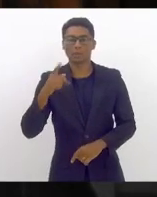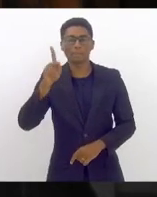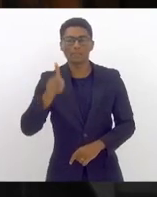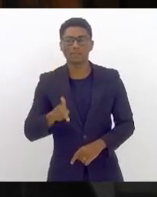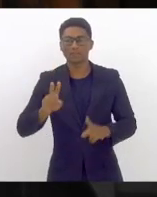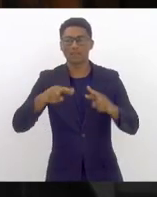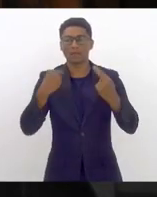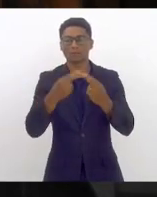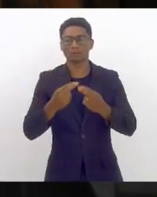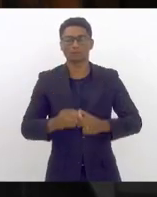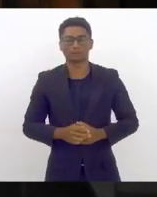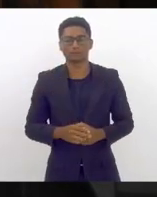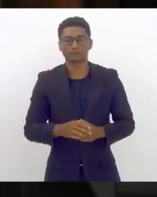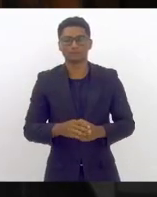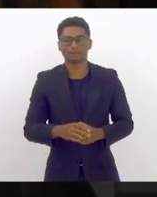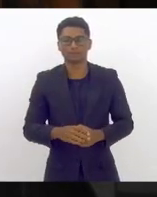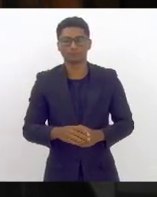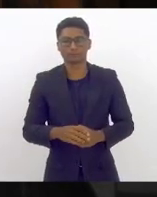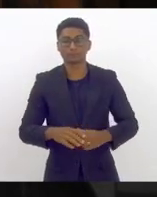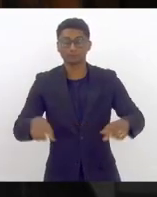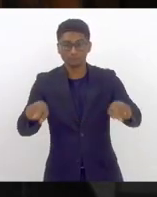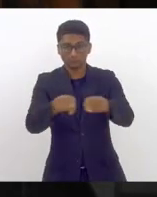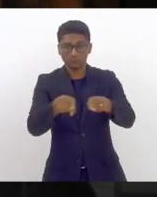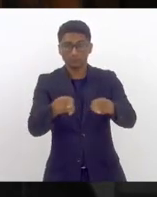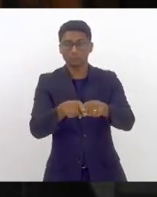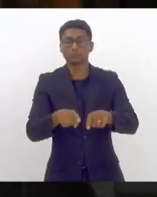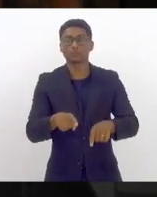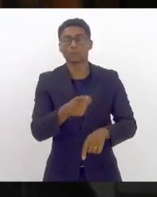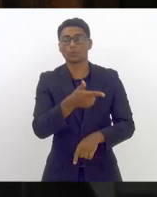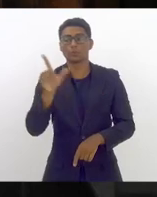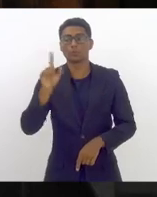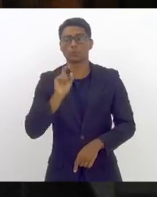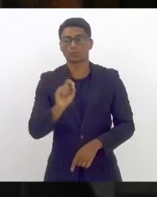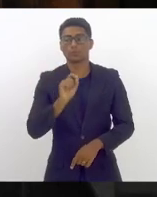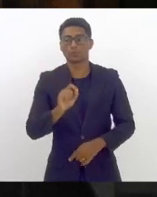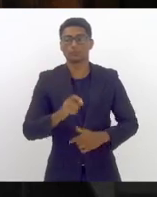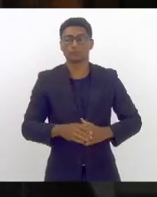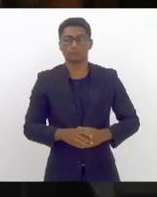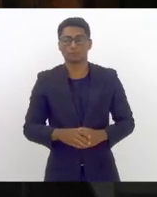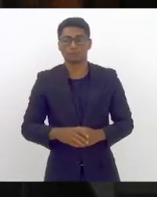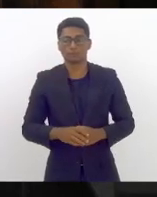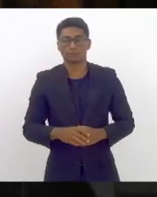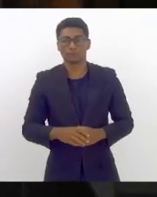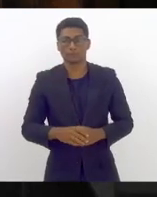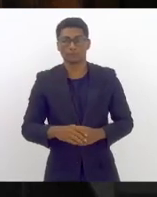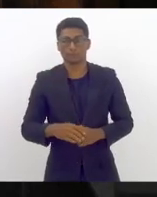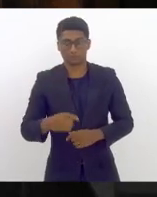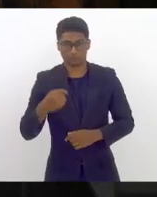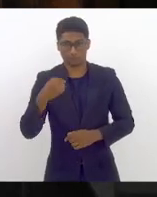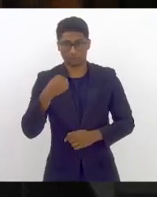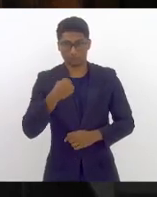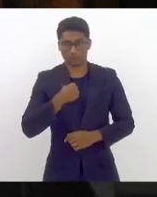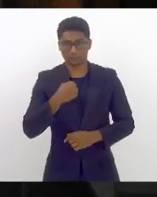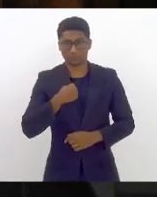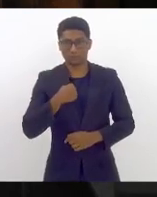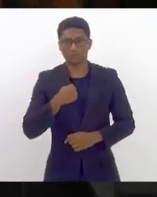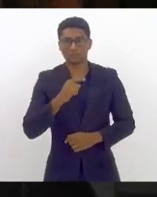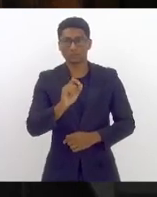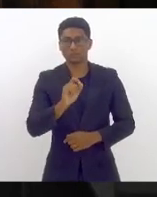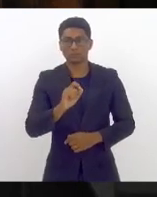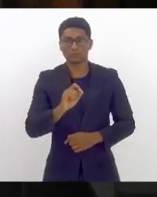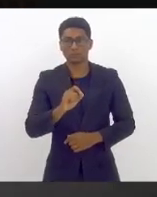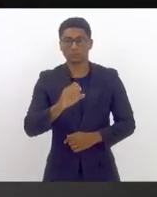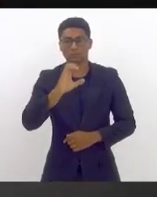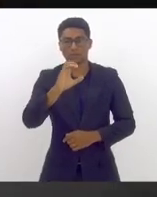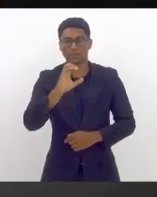Fluminense. Por falar em sessão histórica, também tive a honra de relatar o que considero, senhor presidente, a CPI